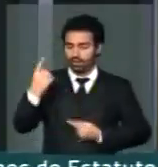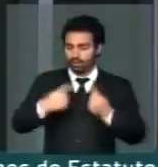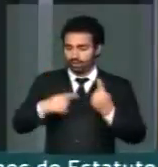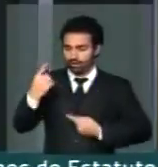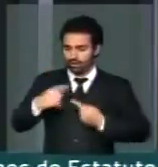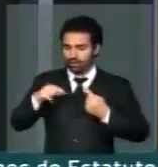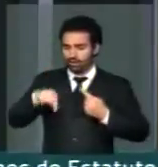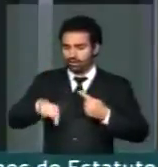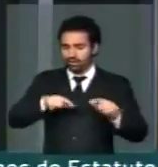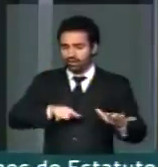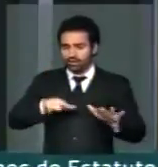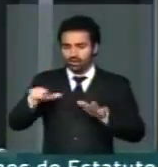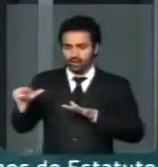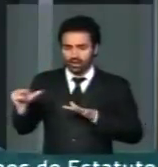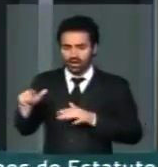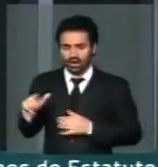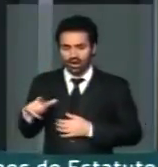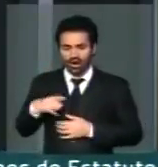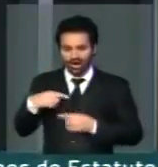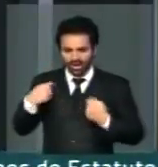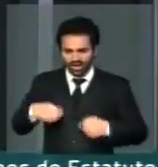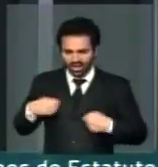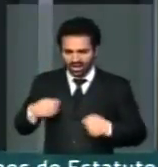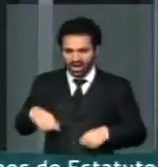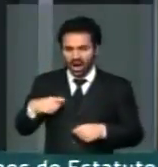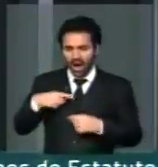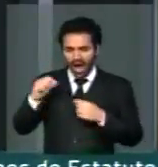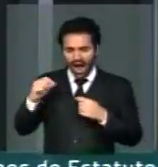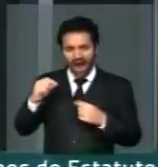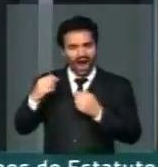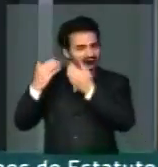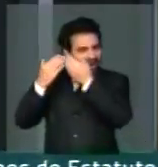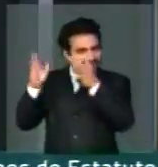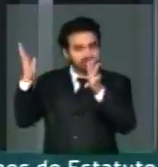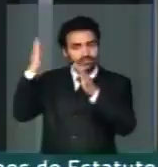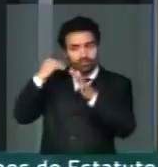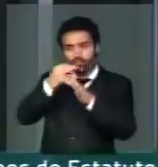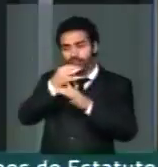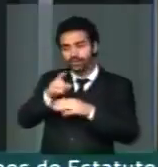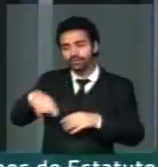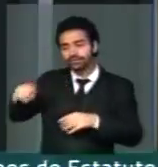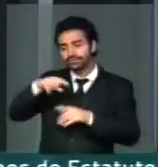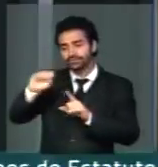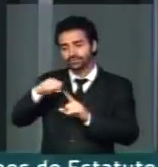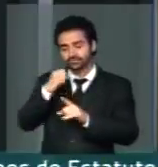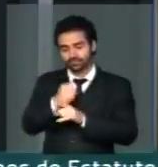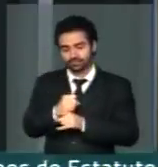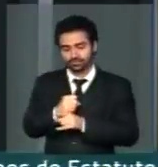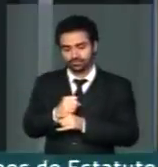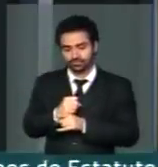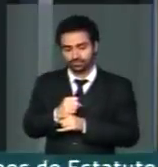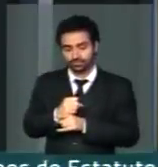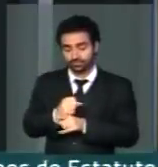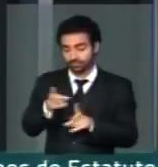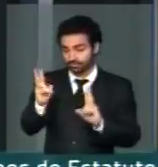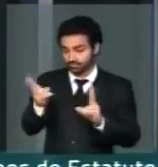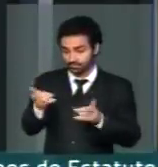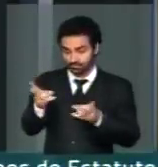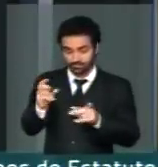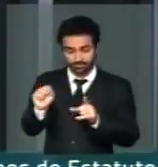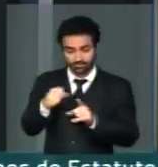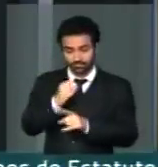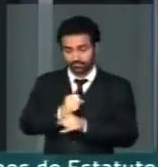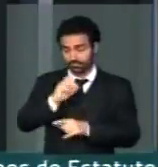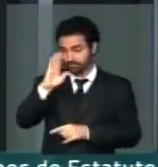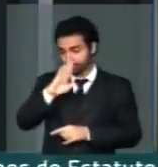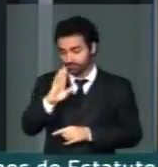dessa semana, tenha sim os ouvidos abertos para a sociedade brasileira. A mesma sociedade brasileira